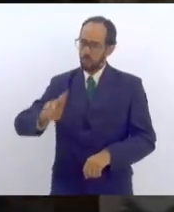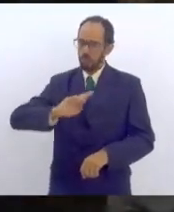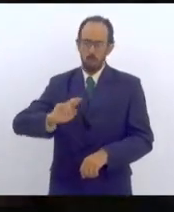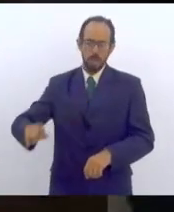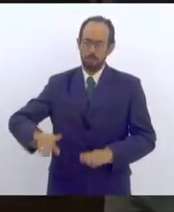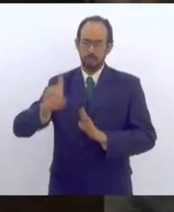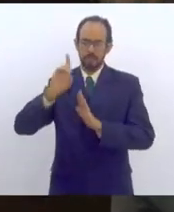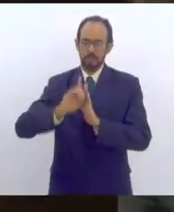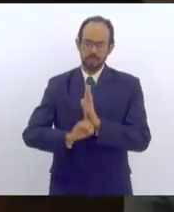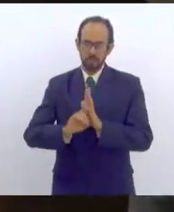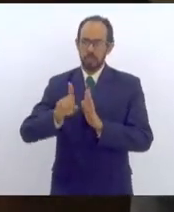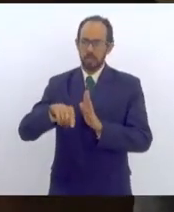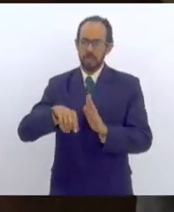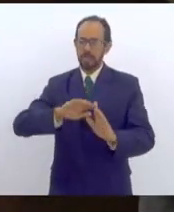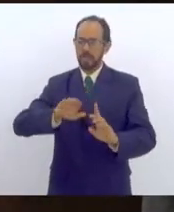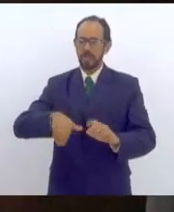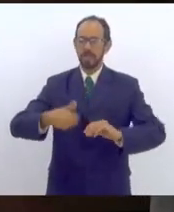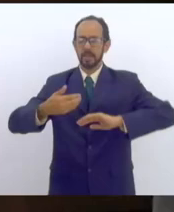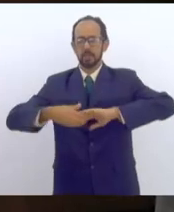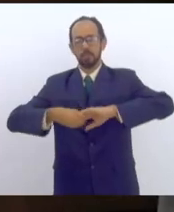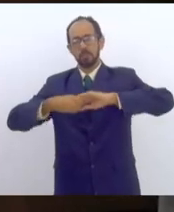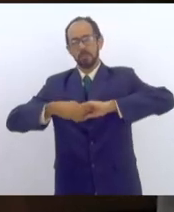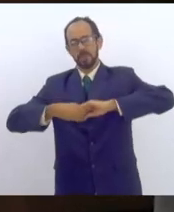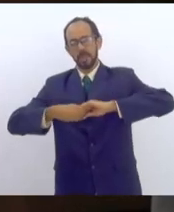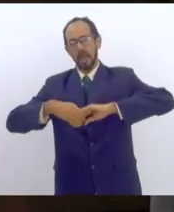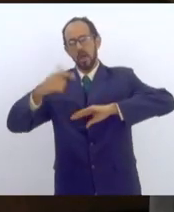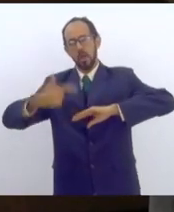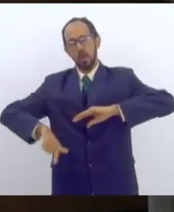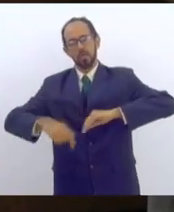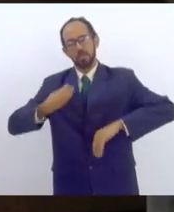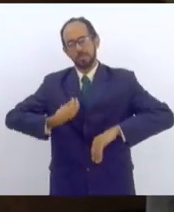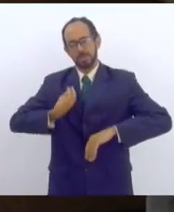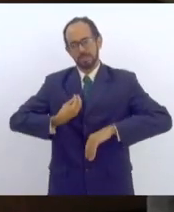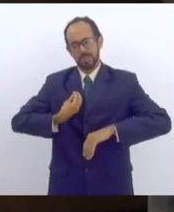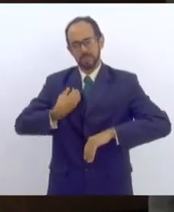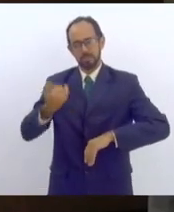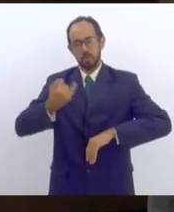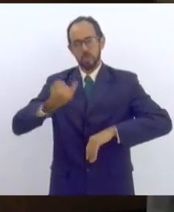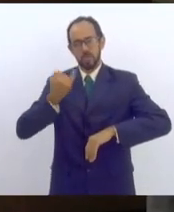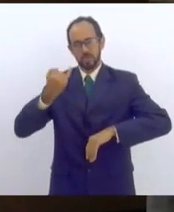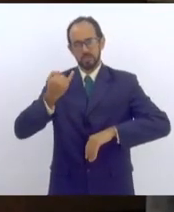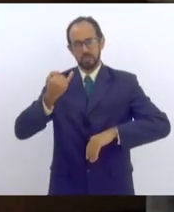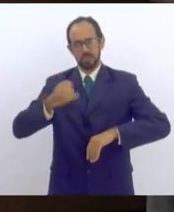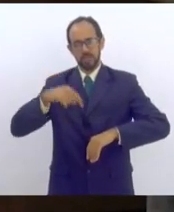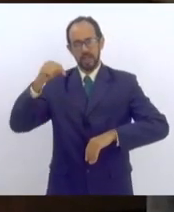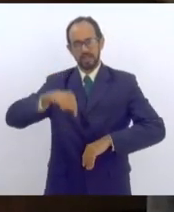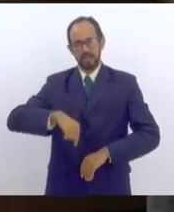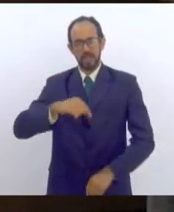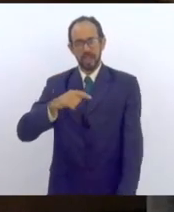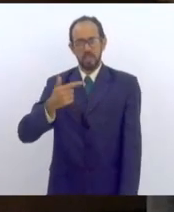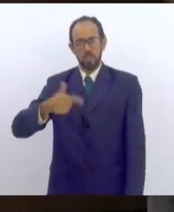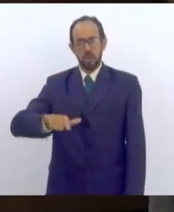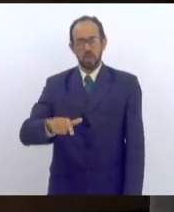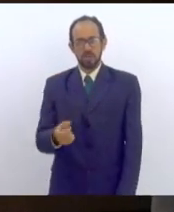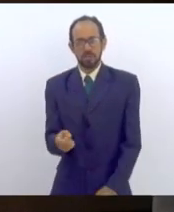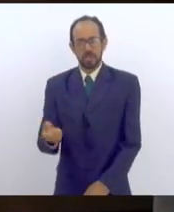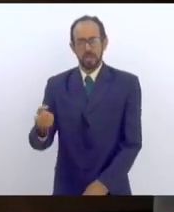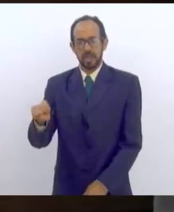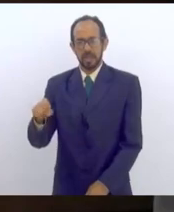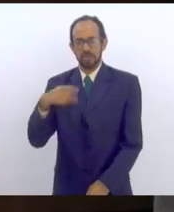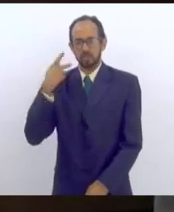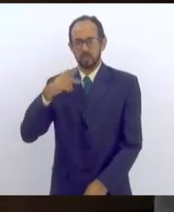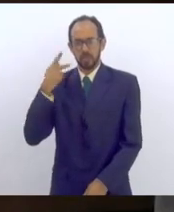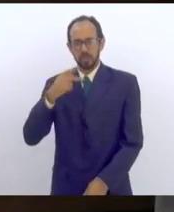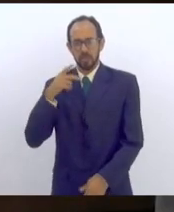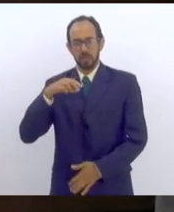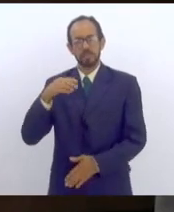verdade, saudar mais uma presença relevante na nossa casa. Hoje está aqui a nossa vereadora, recém-diplomada e empossada,